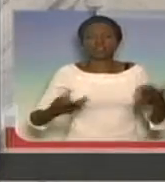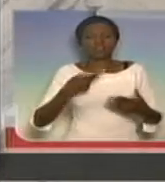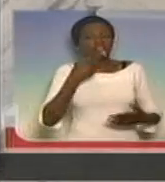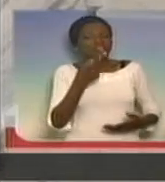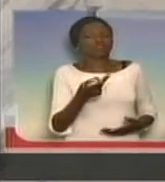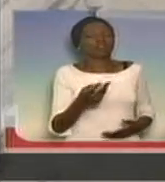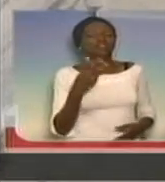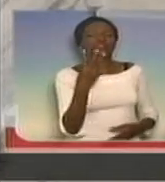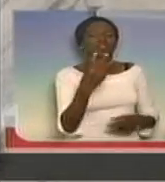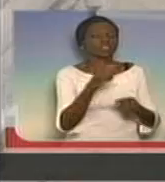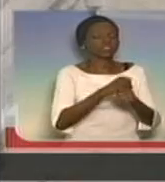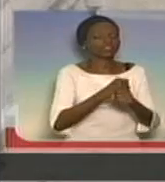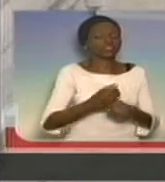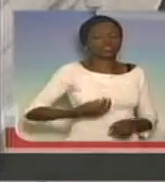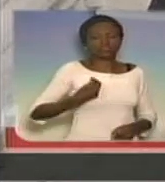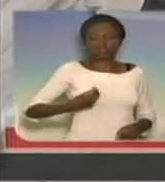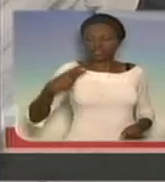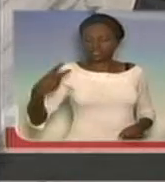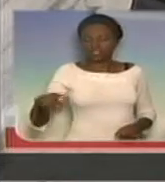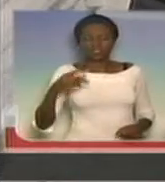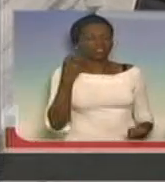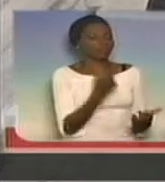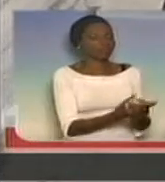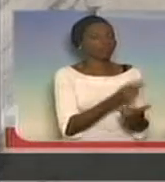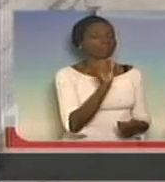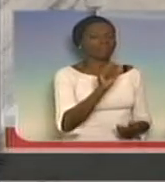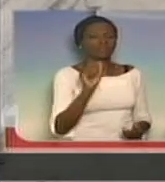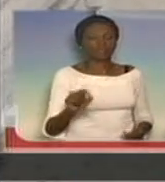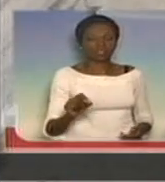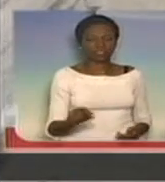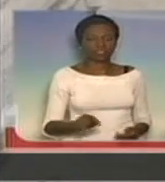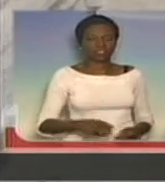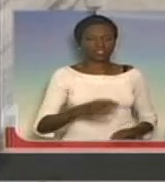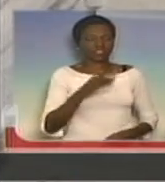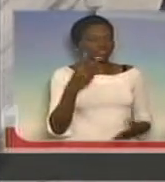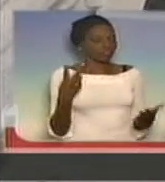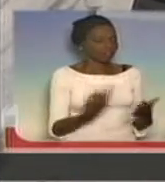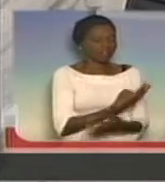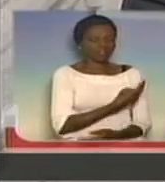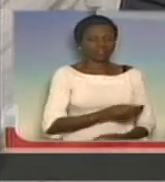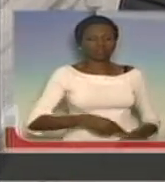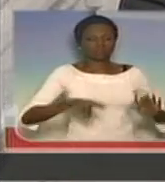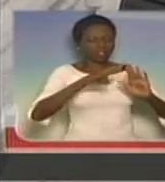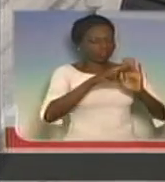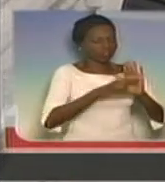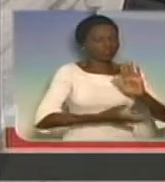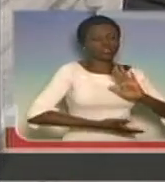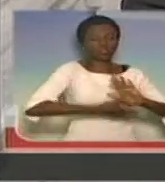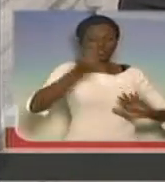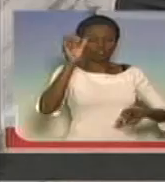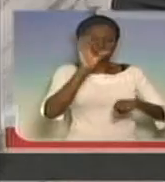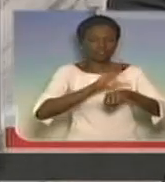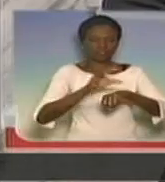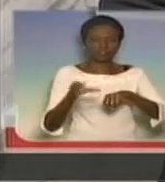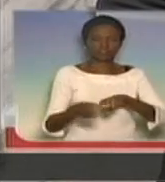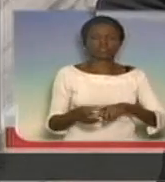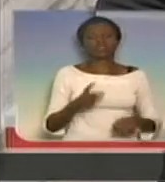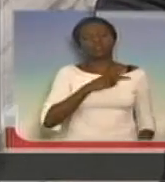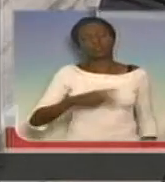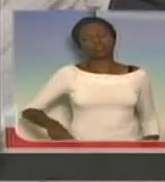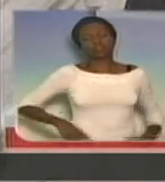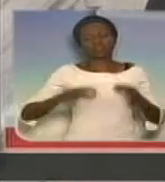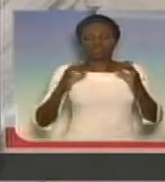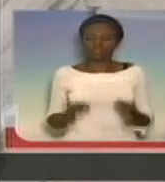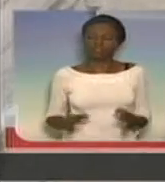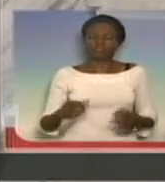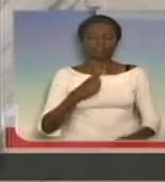uma justiça injusta, por um regulamento que está fora da Constituição? Então, senhor presidente, tenha certeza